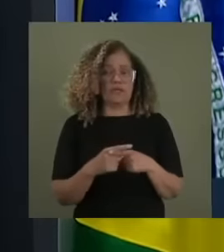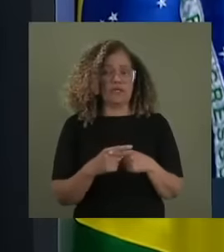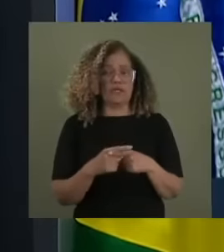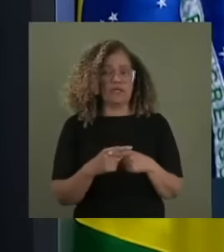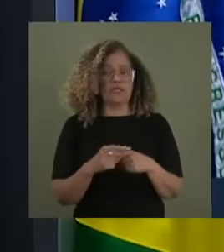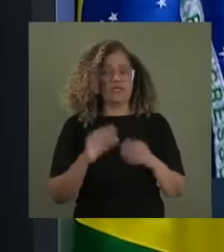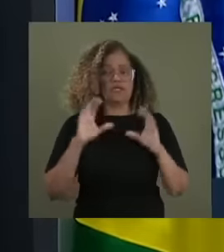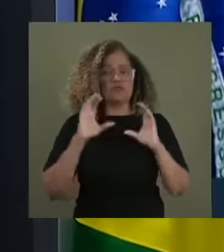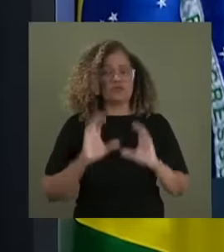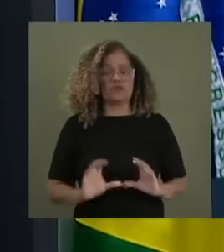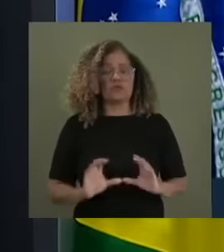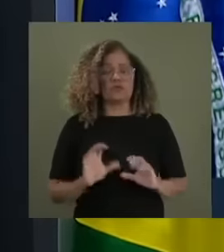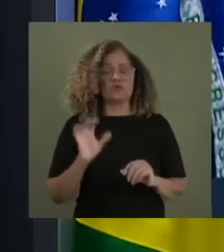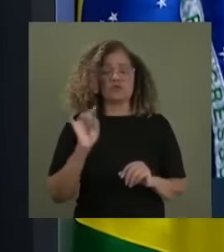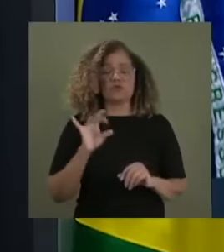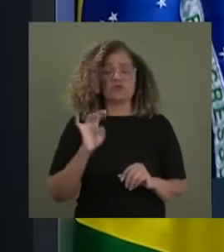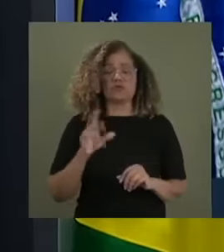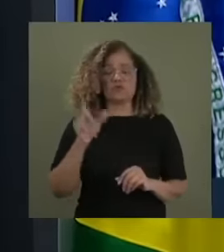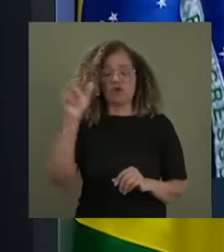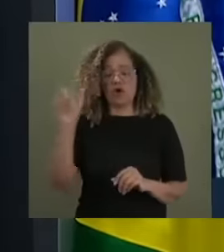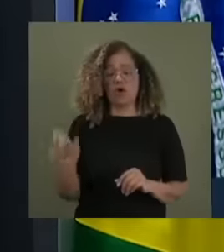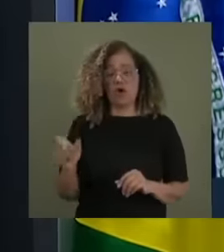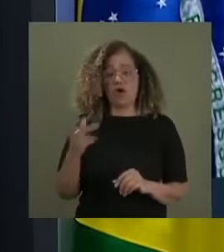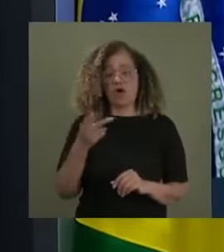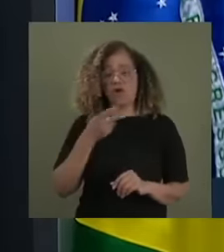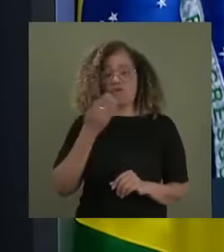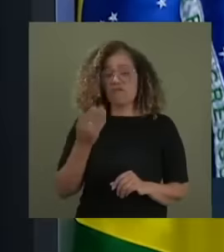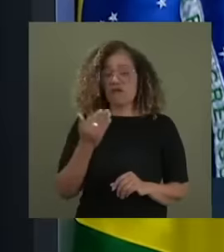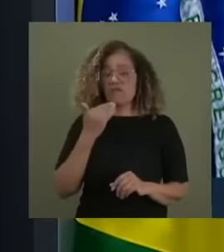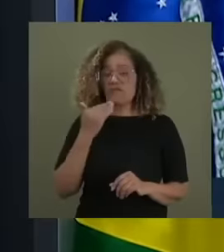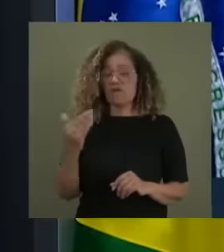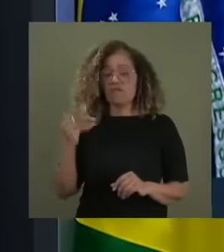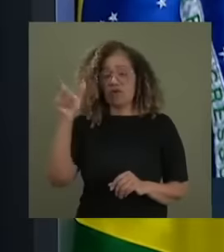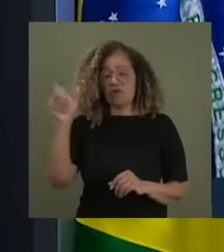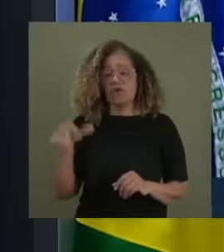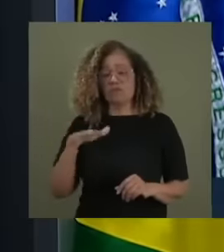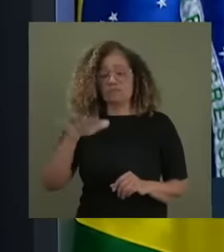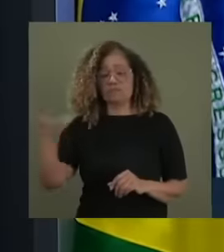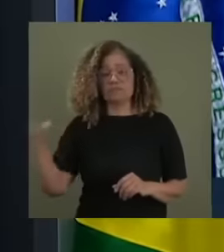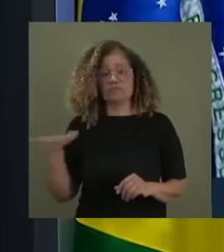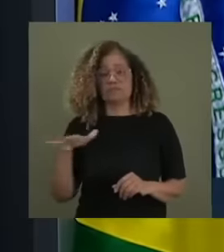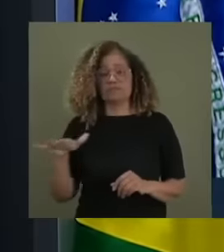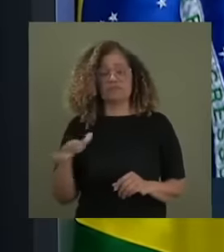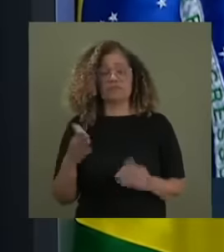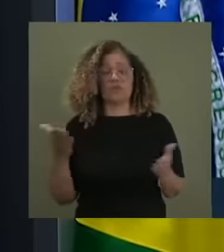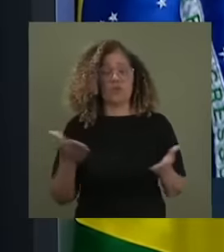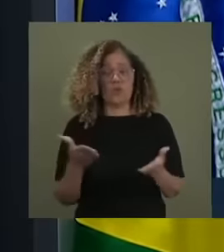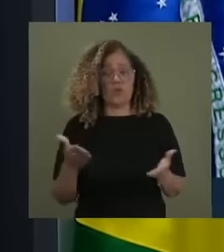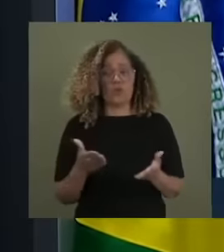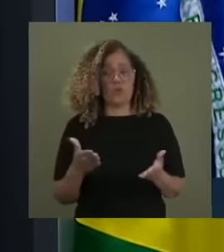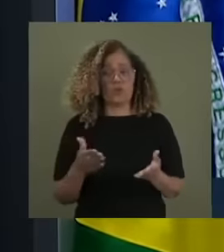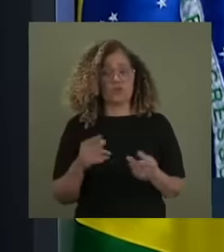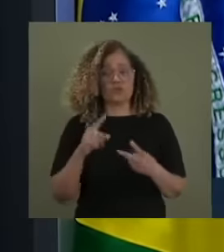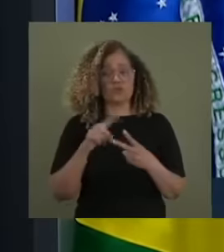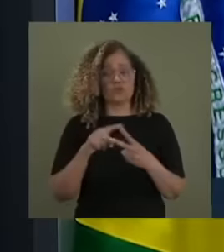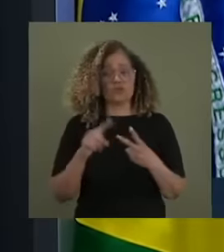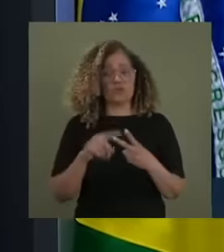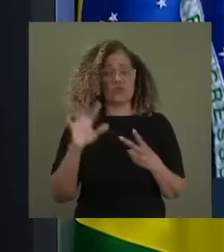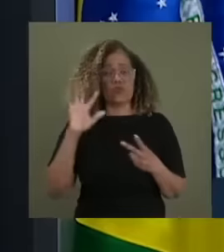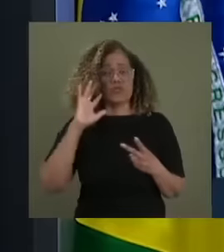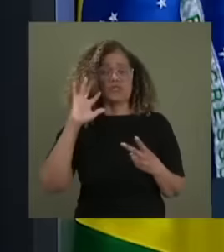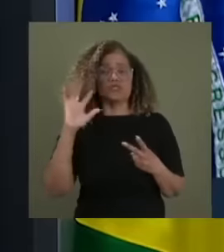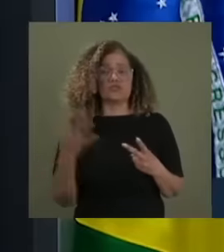beneficiando apenas um dos lados vou me reportar aqui hoje há duas decisões